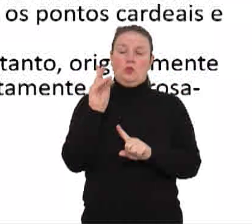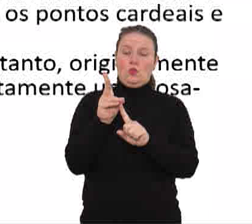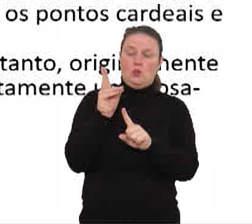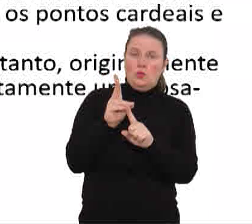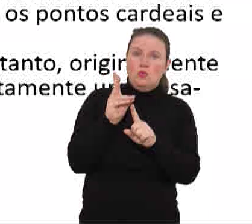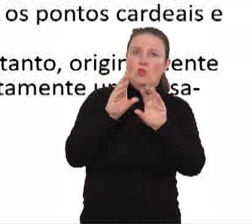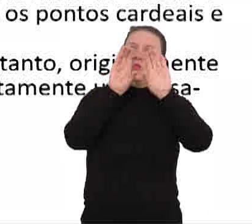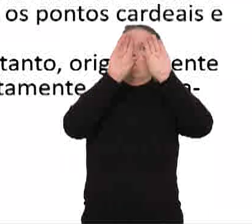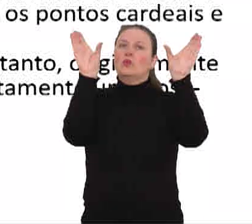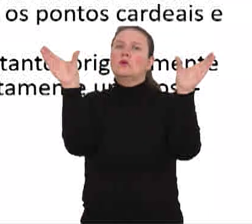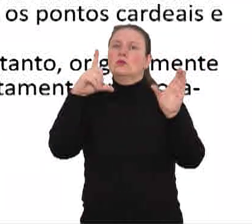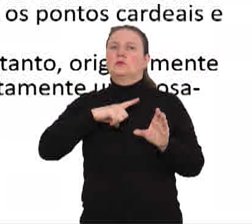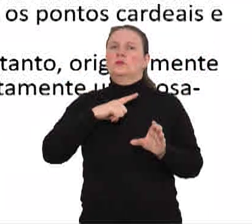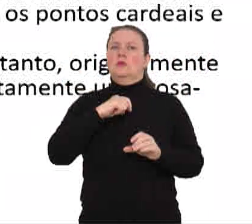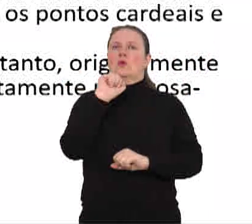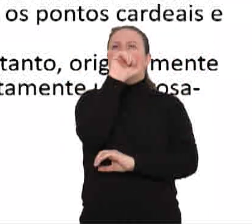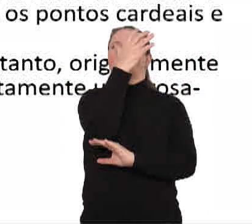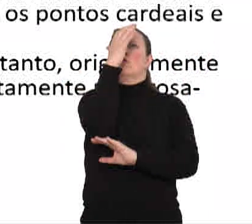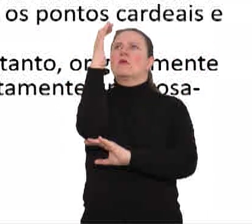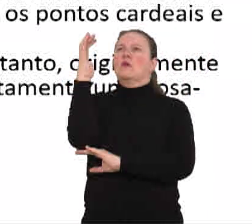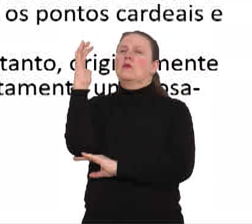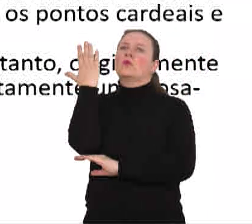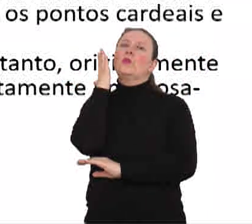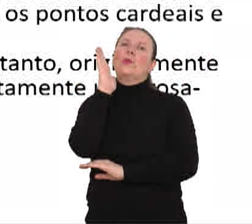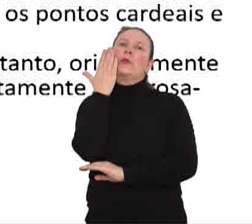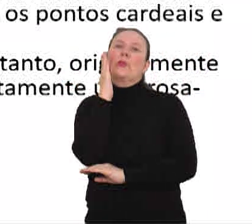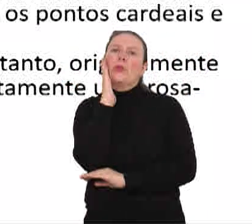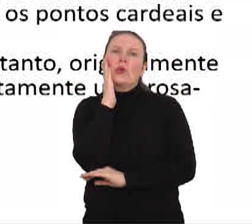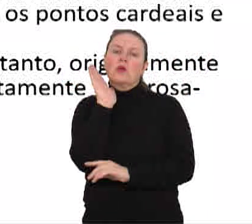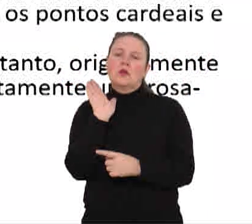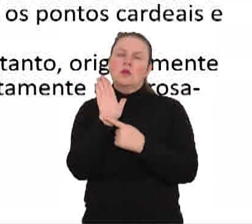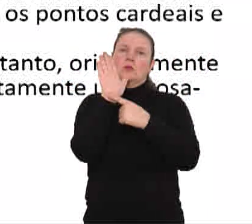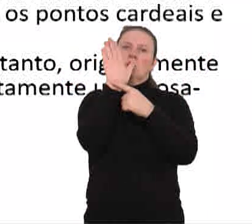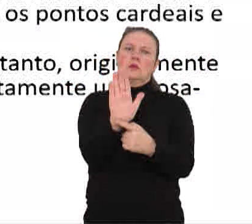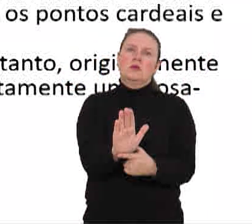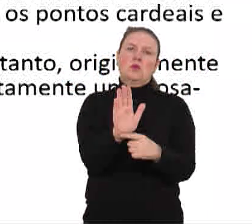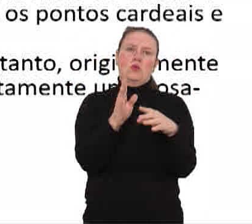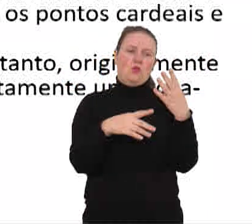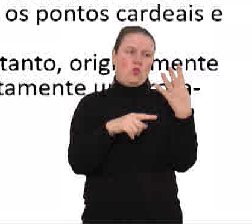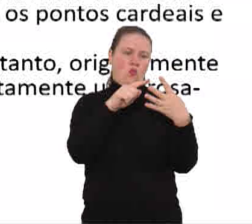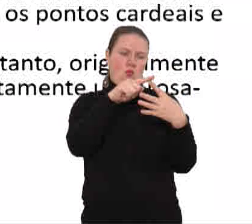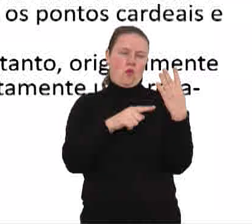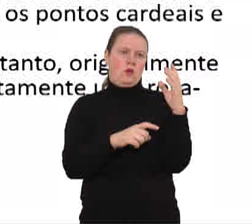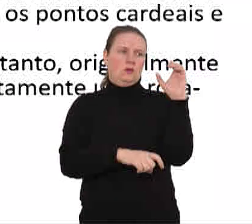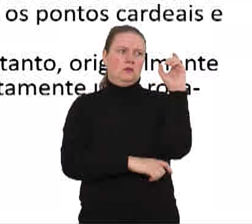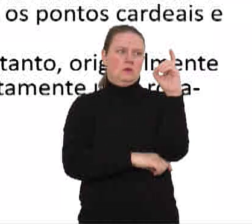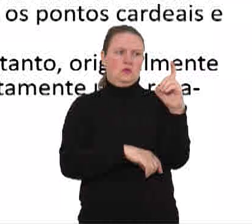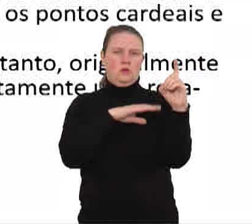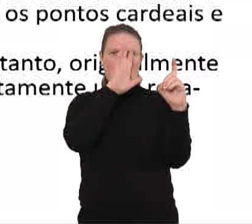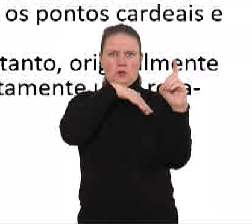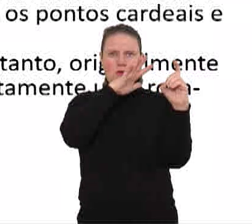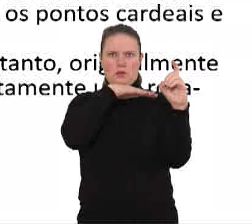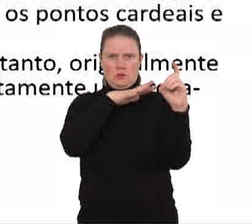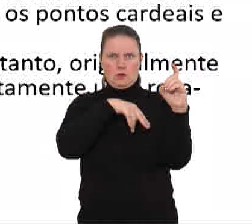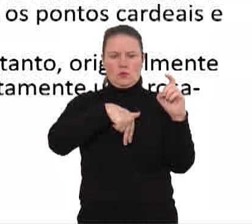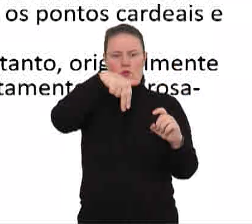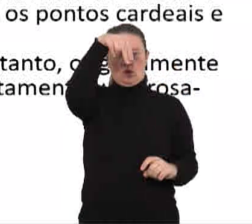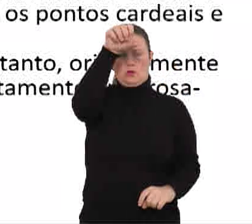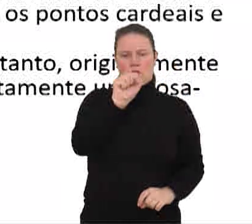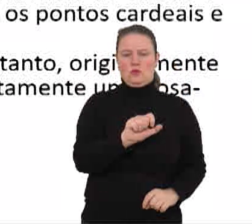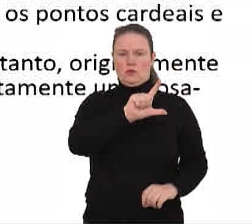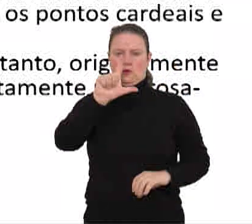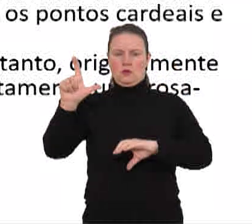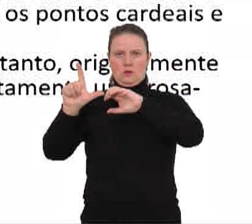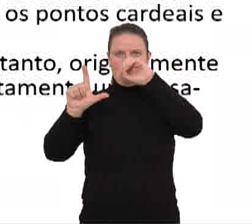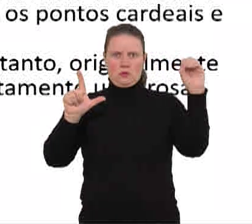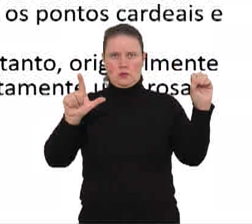céu existiam palmeiras azuis representando os 4 deuses, os 4 pontos cardeais, norte, sul, leste e oeste. E suas 4